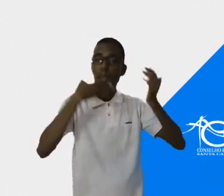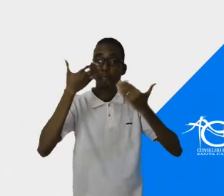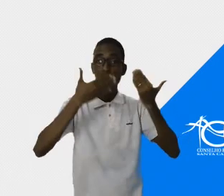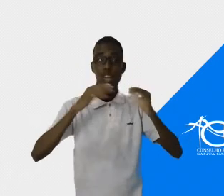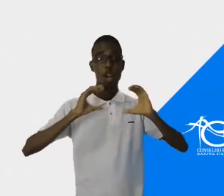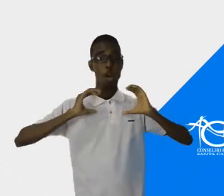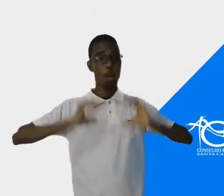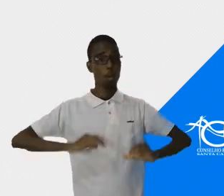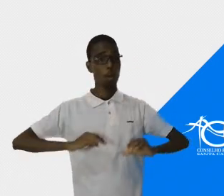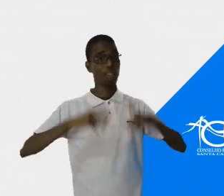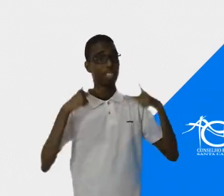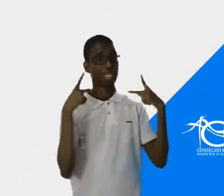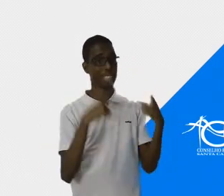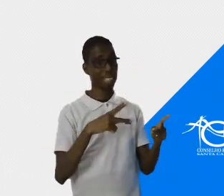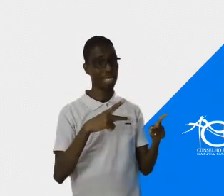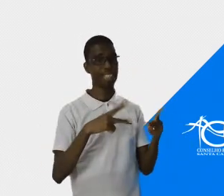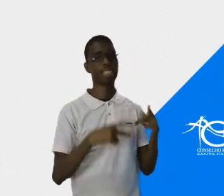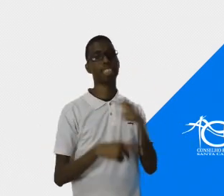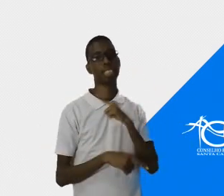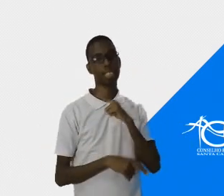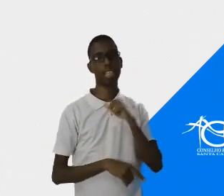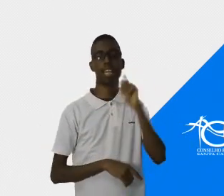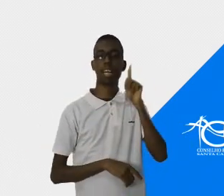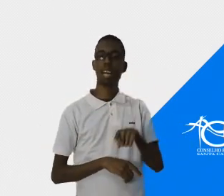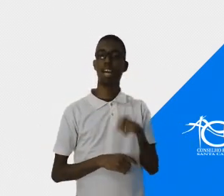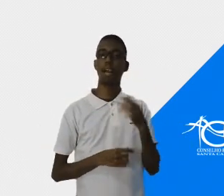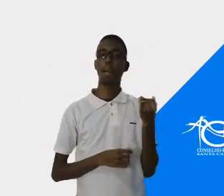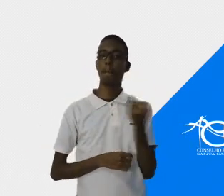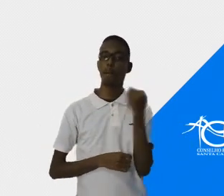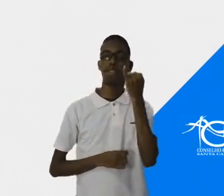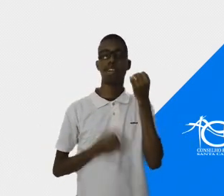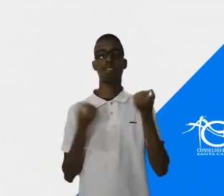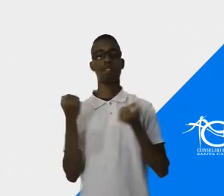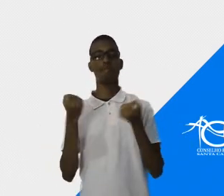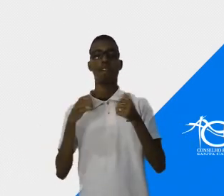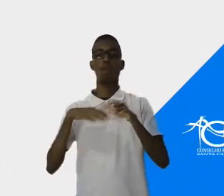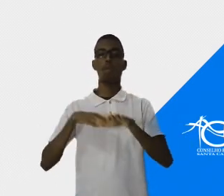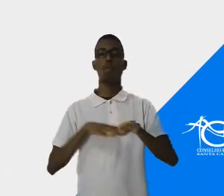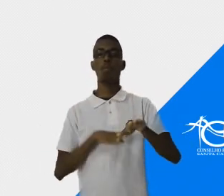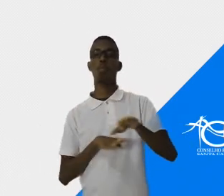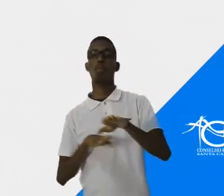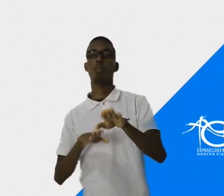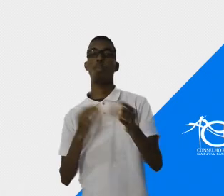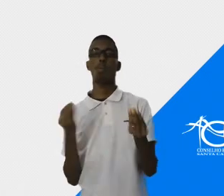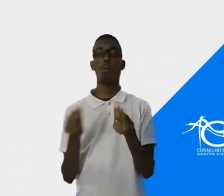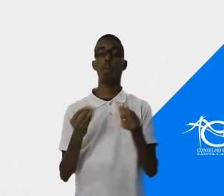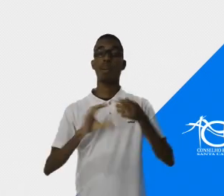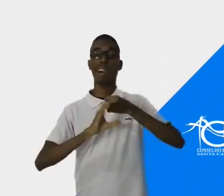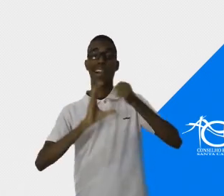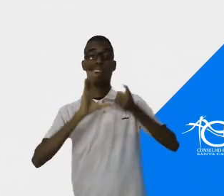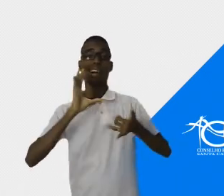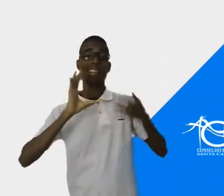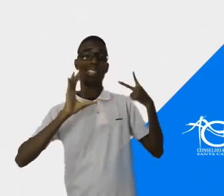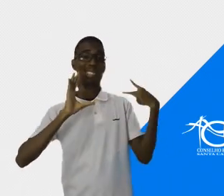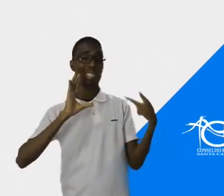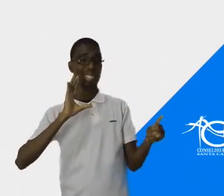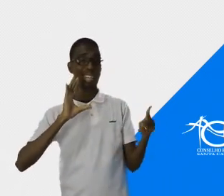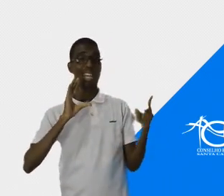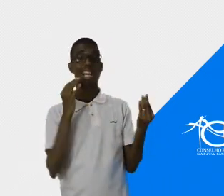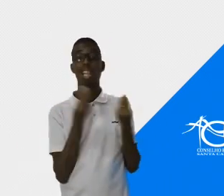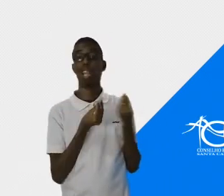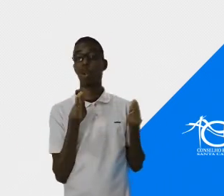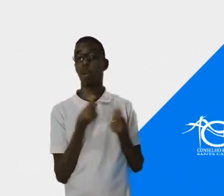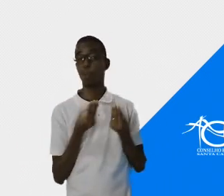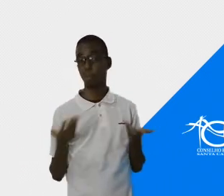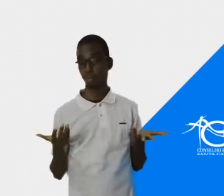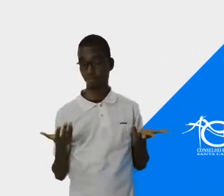veículos automotores. Isso é muito importante para não ter uma ideia abstrata de avaliação psicológica desprendida do contexto, e o contexto é o condutor, né?